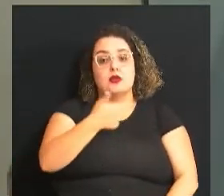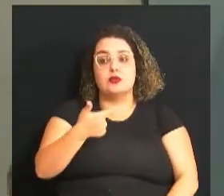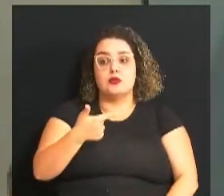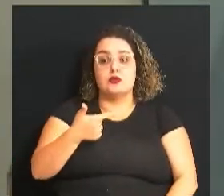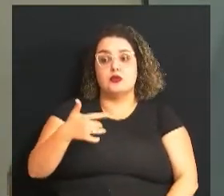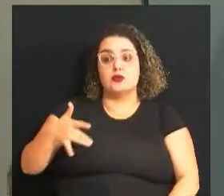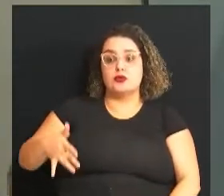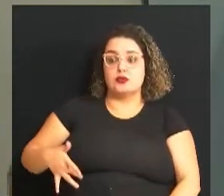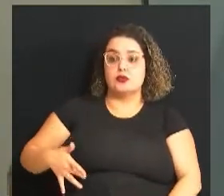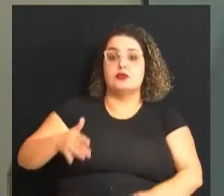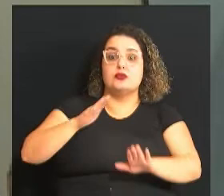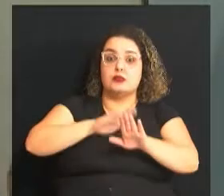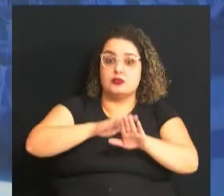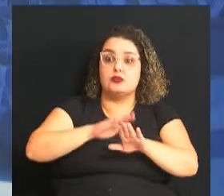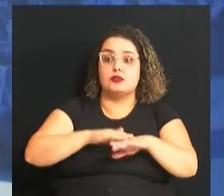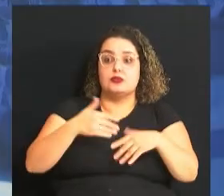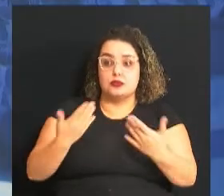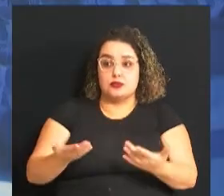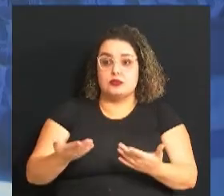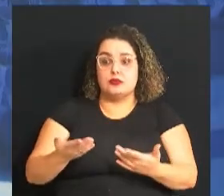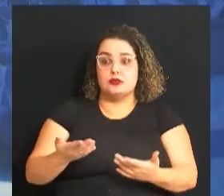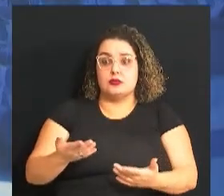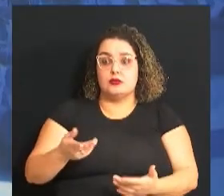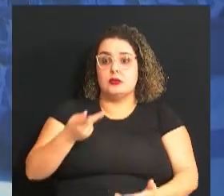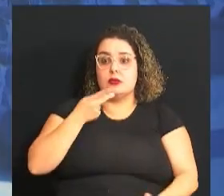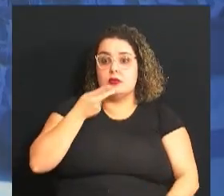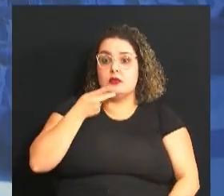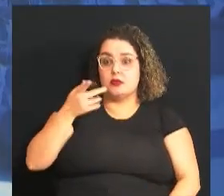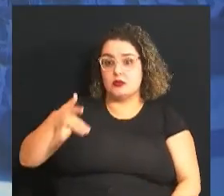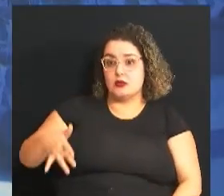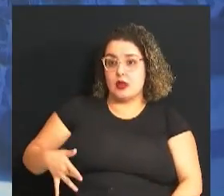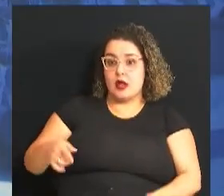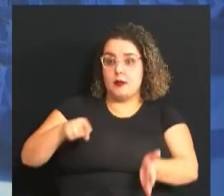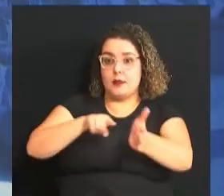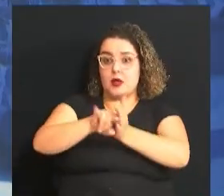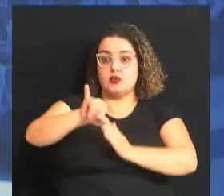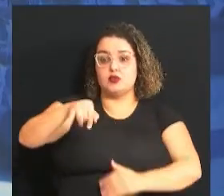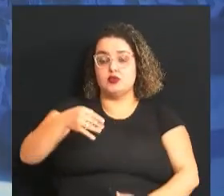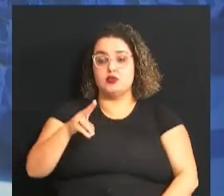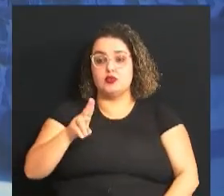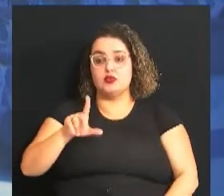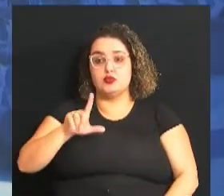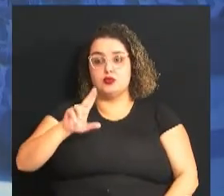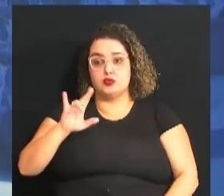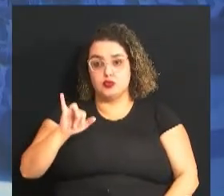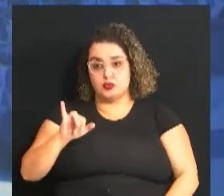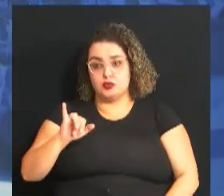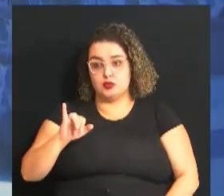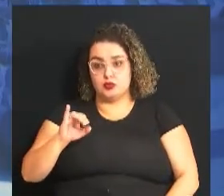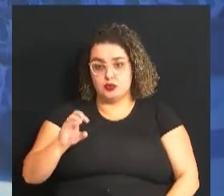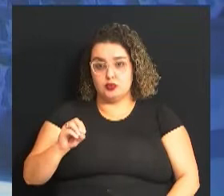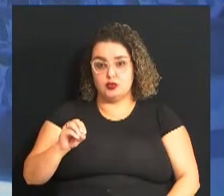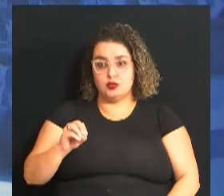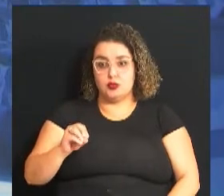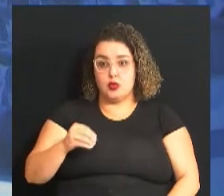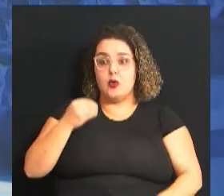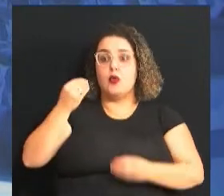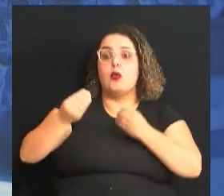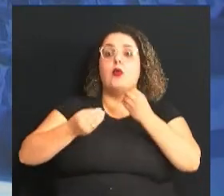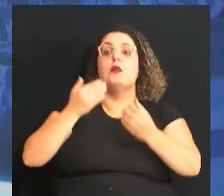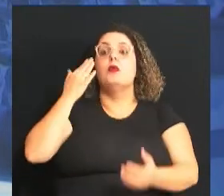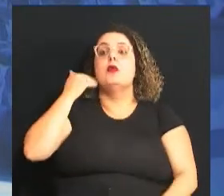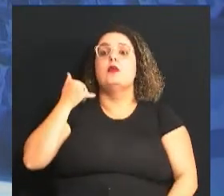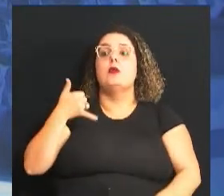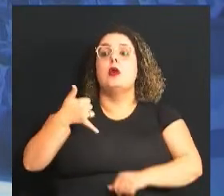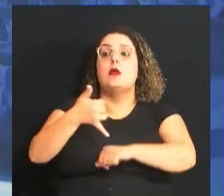funcionante. Falando em fígado, olha só a pergunta do Júlio, do centro aqui de Campinas. Como saber se estou acumulando